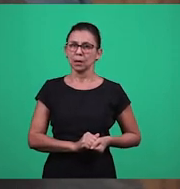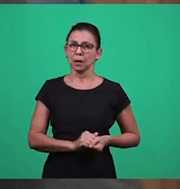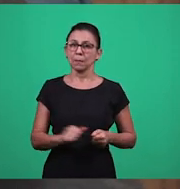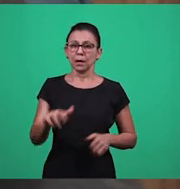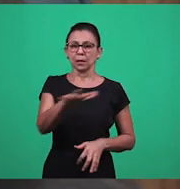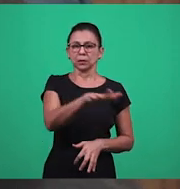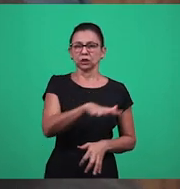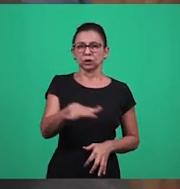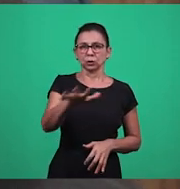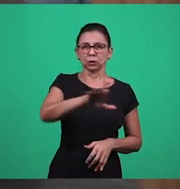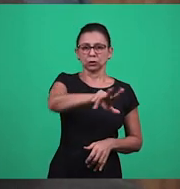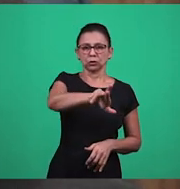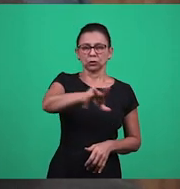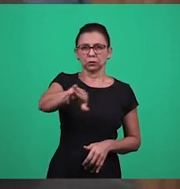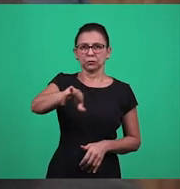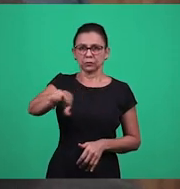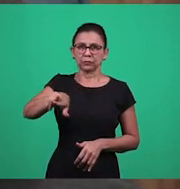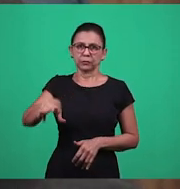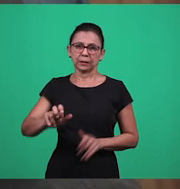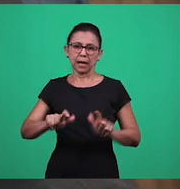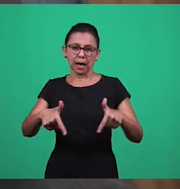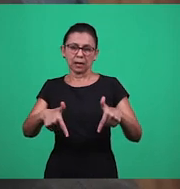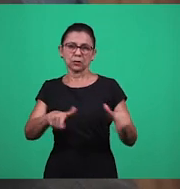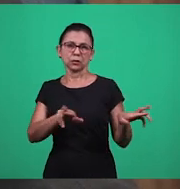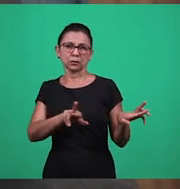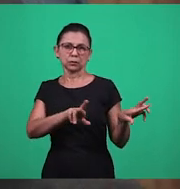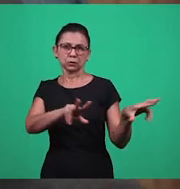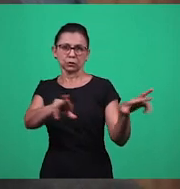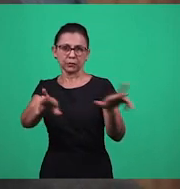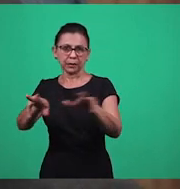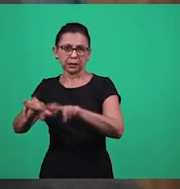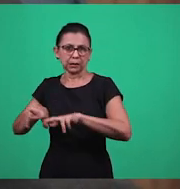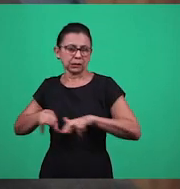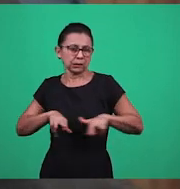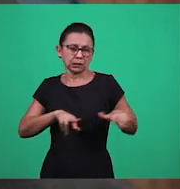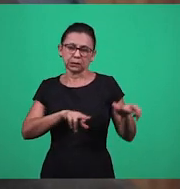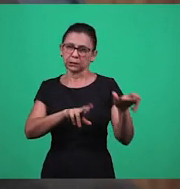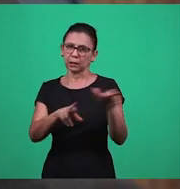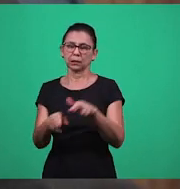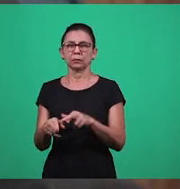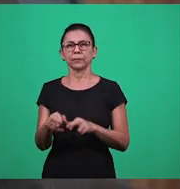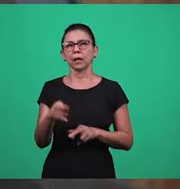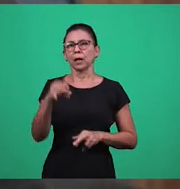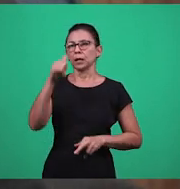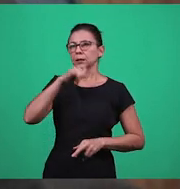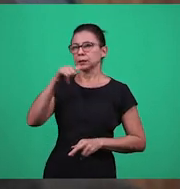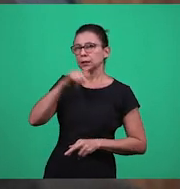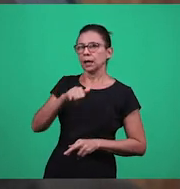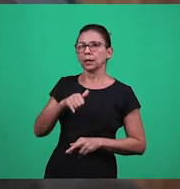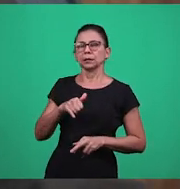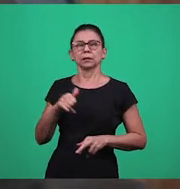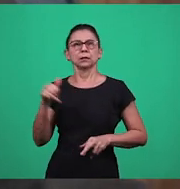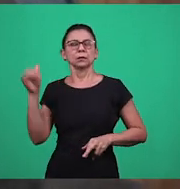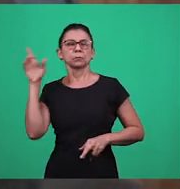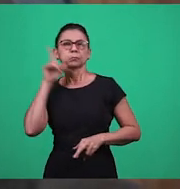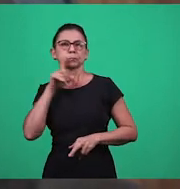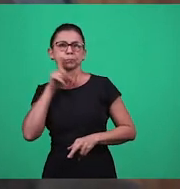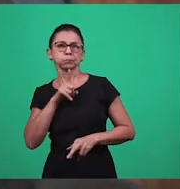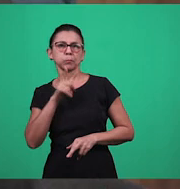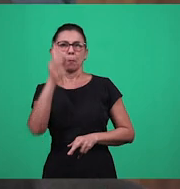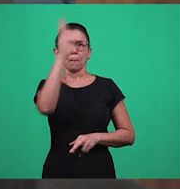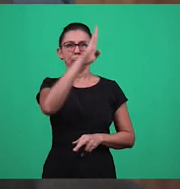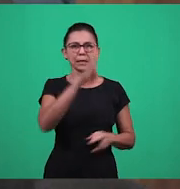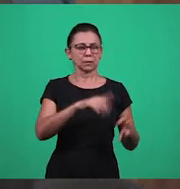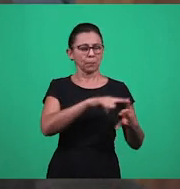maneira nos diversos países, né? Não podemos esperar que ela se comporte como comporta na Itália, nos Estados Unidos, aqui no